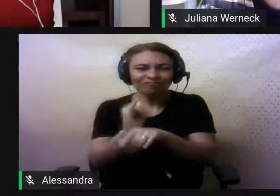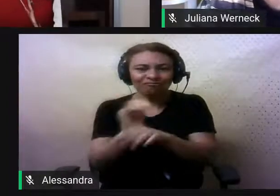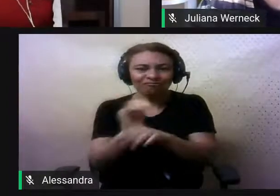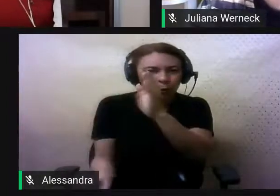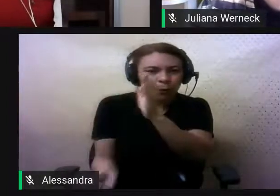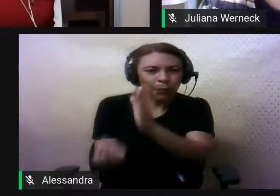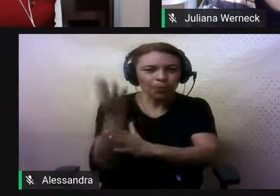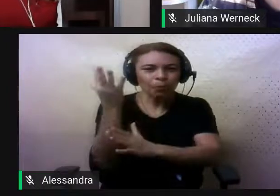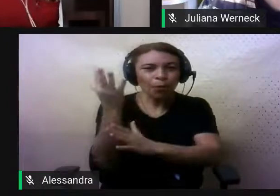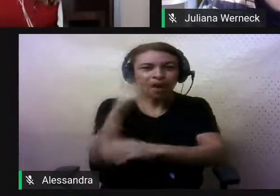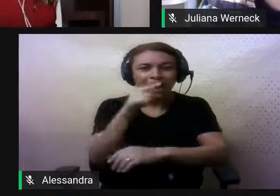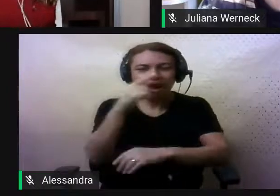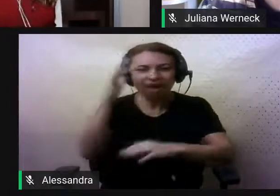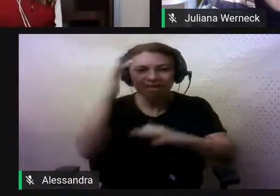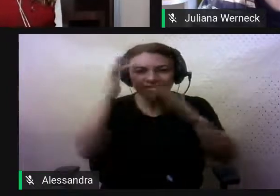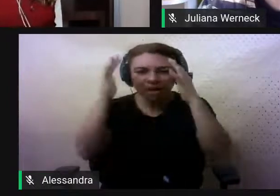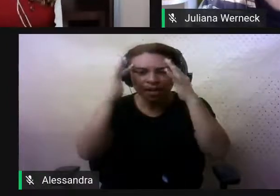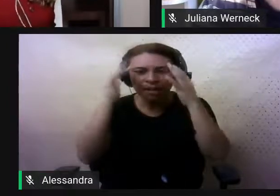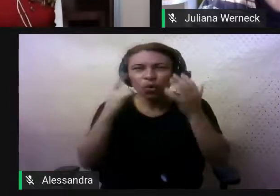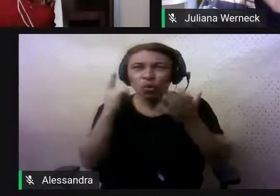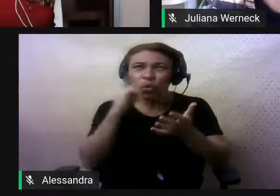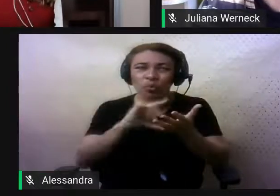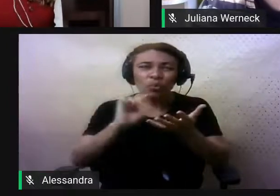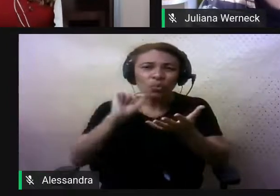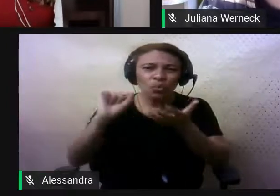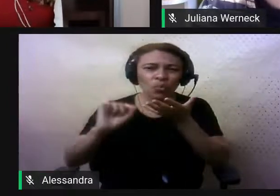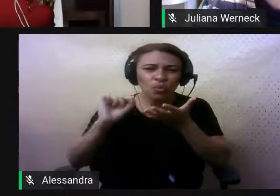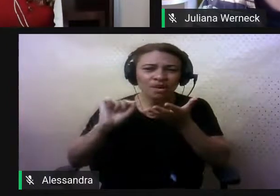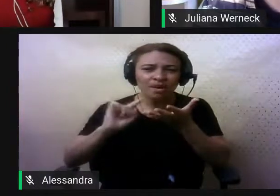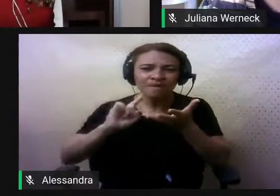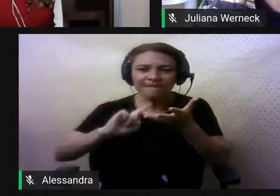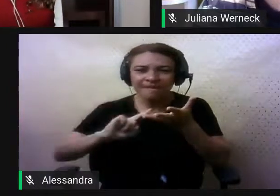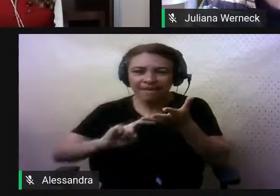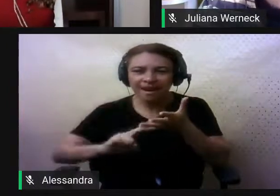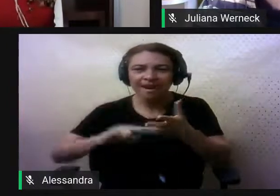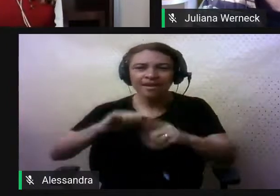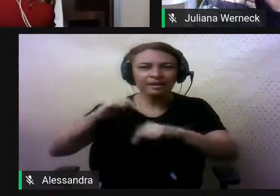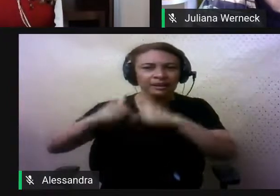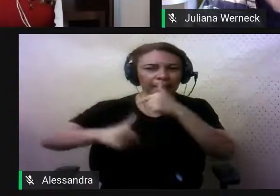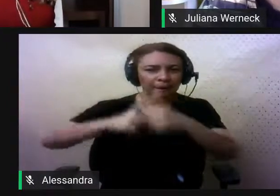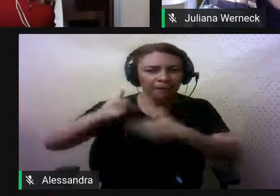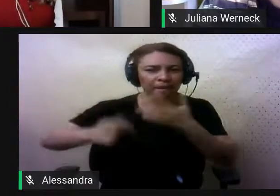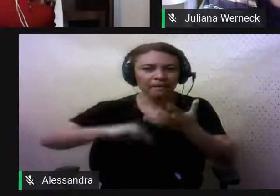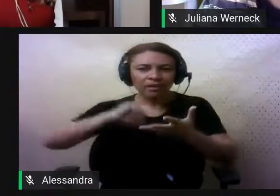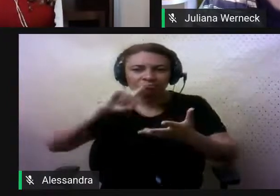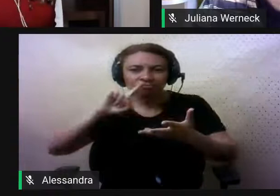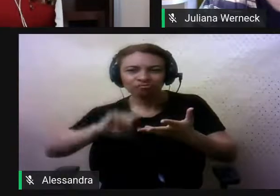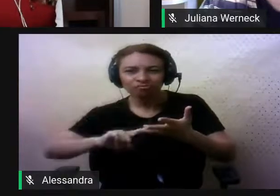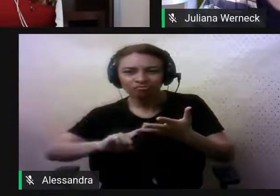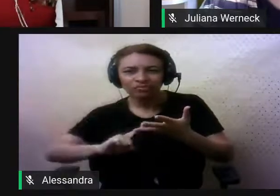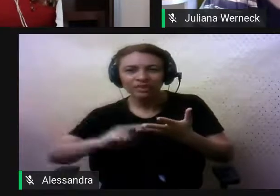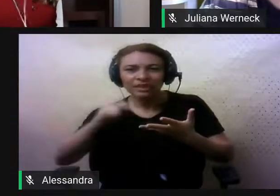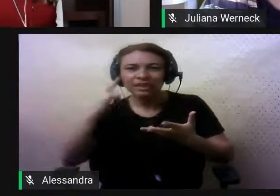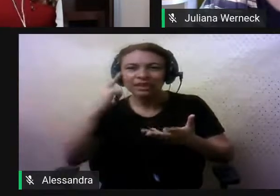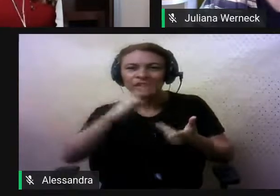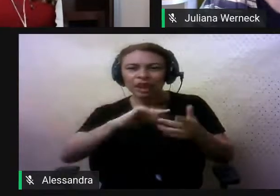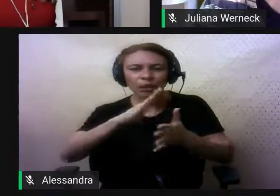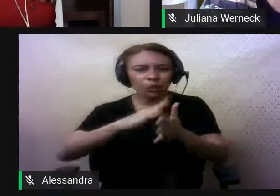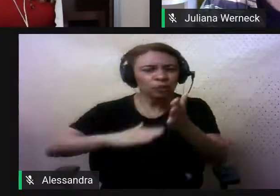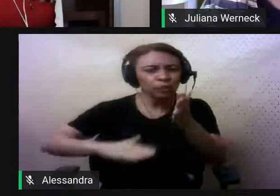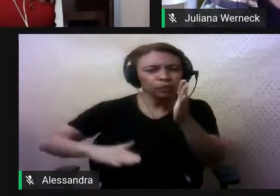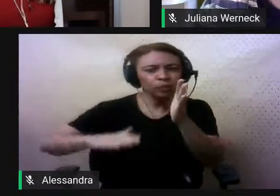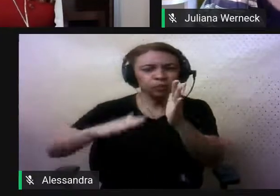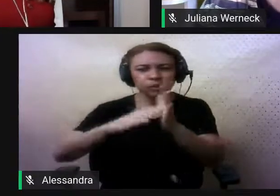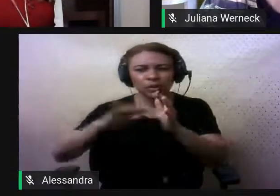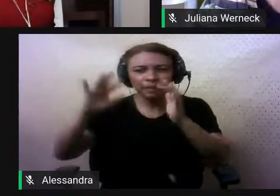eu comecei a imaginar tudo que eu podia ganhar. Olha, o que eu posso ganhar em trabalho, o que eu posso ganhar em tudo. Comecei